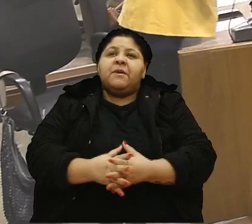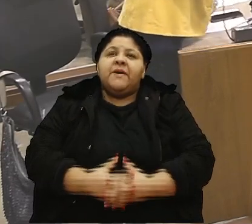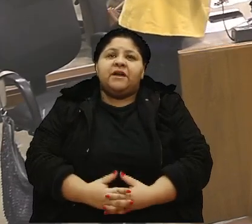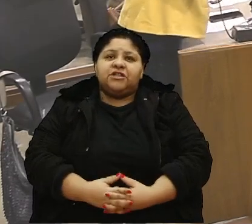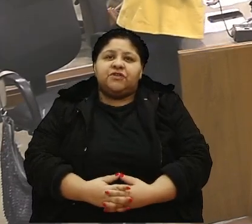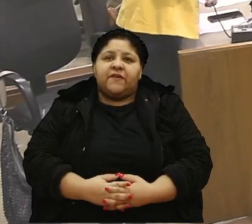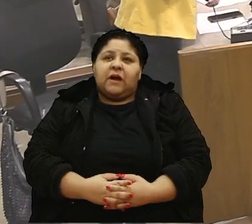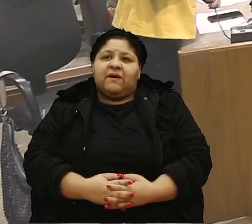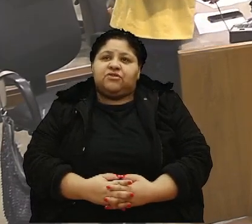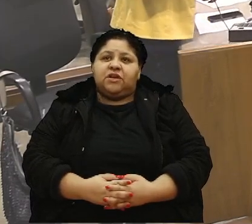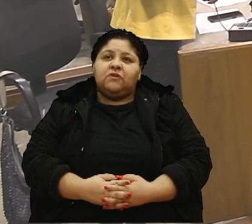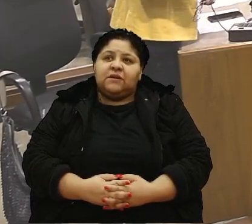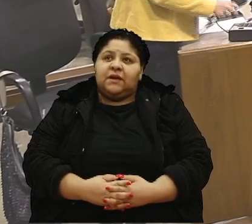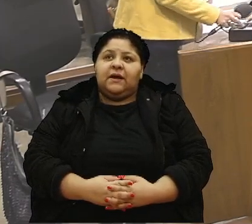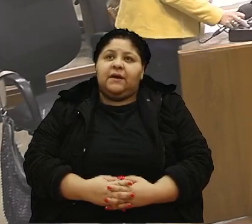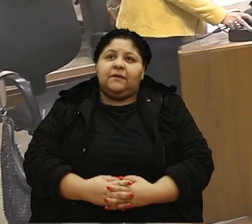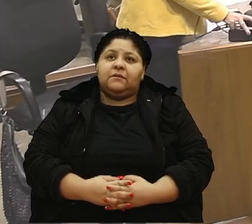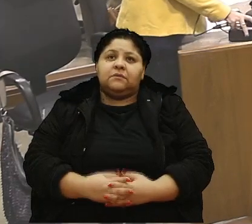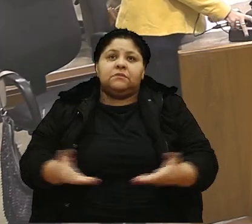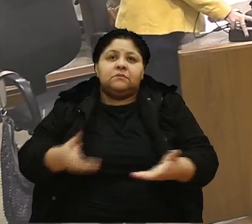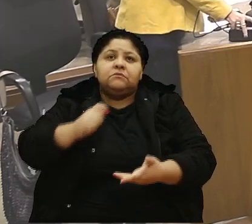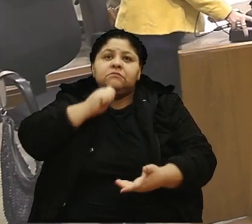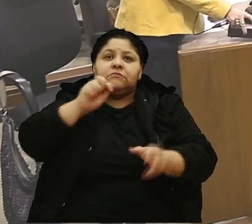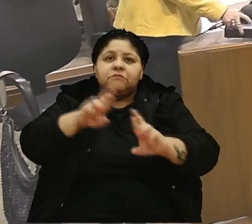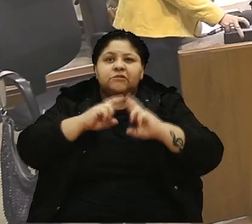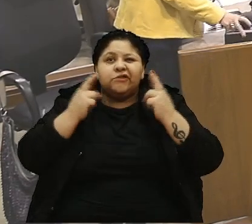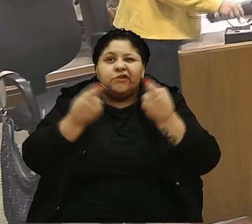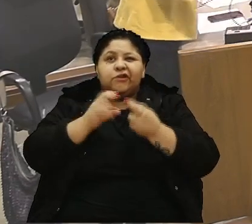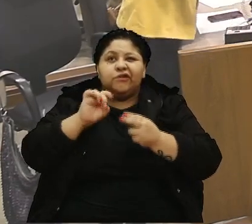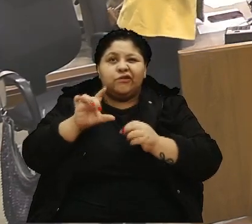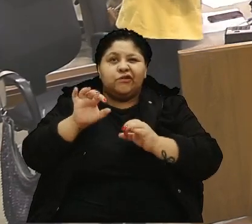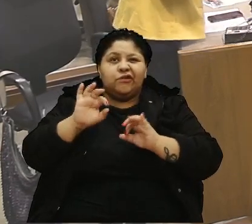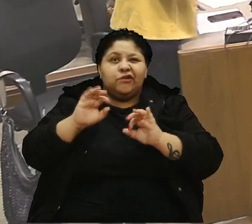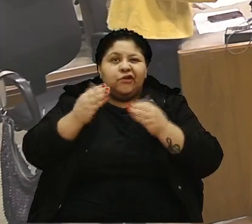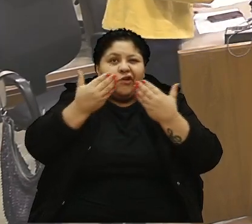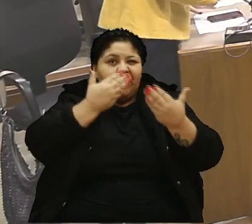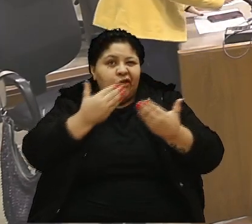Vamos suspender a sessão só para dirimir uma dúvida sobre o encaminhamento da